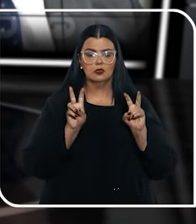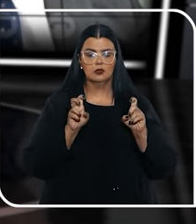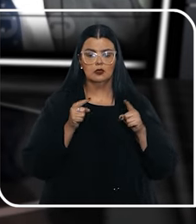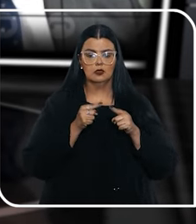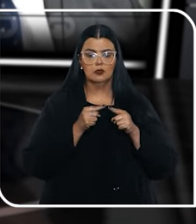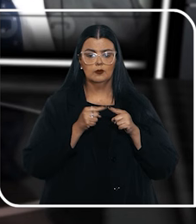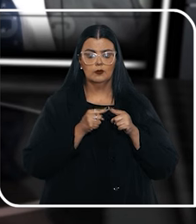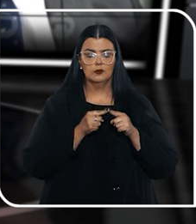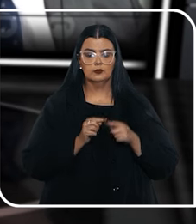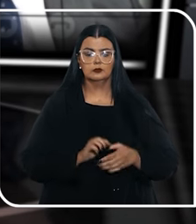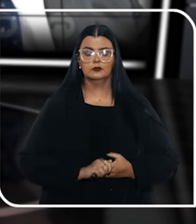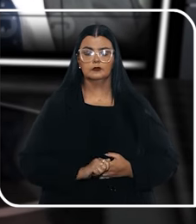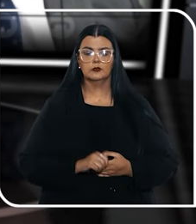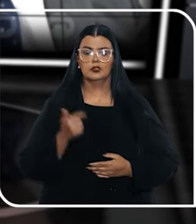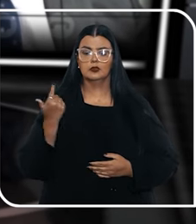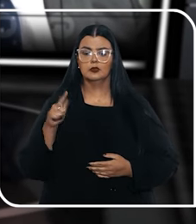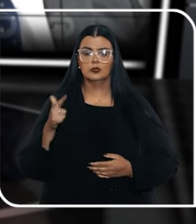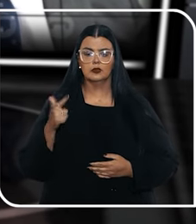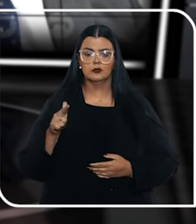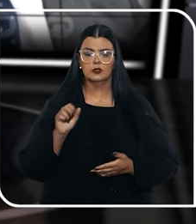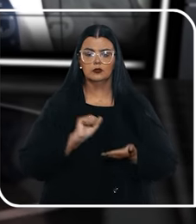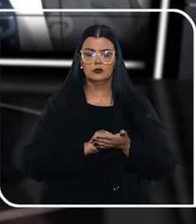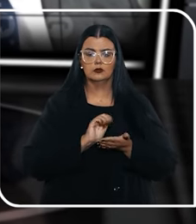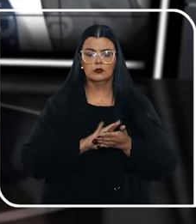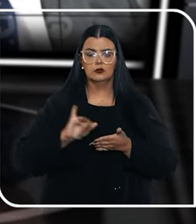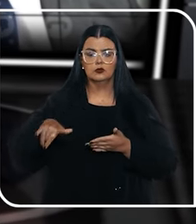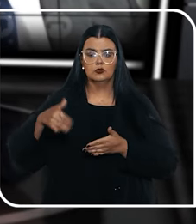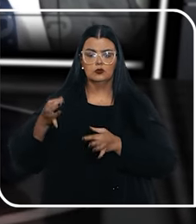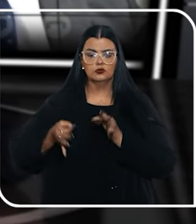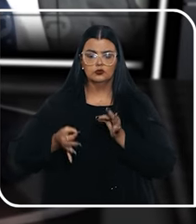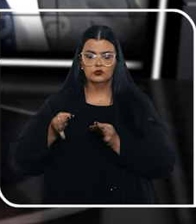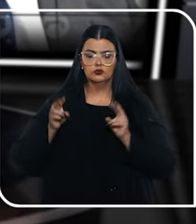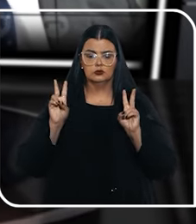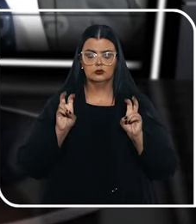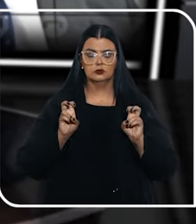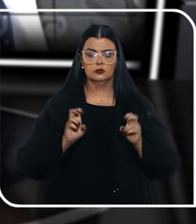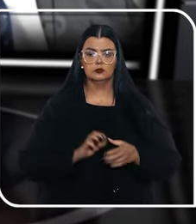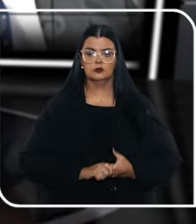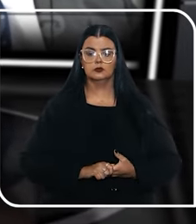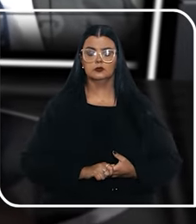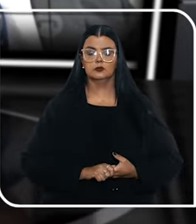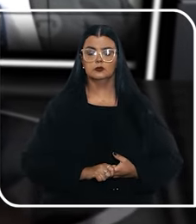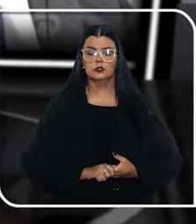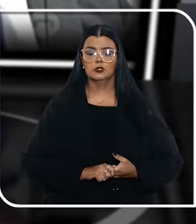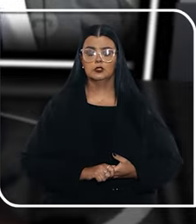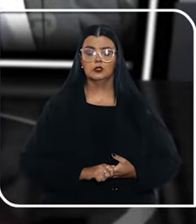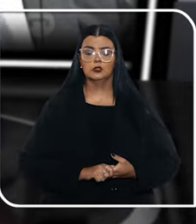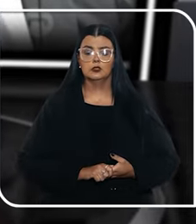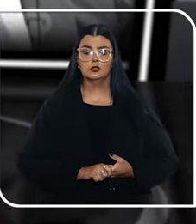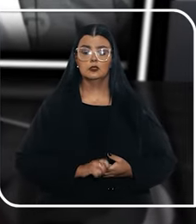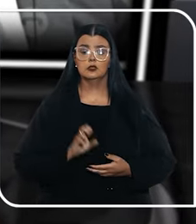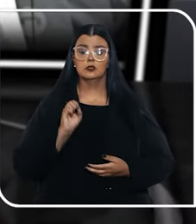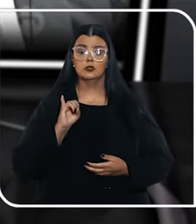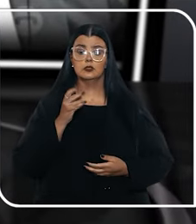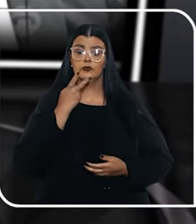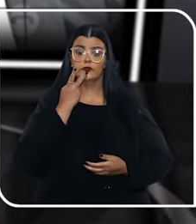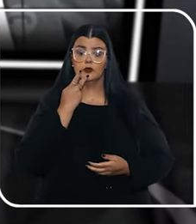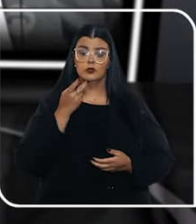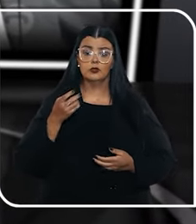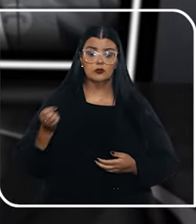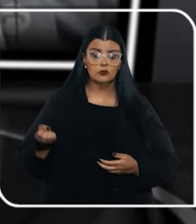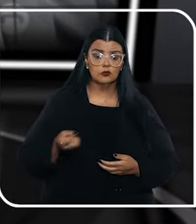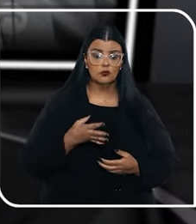legislação sobre isso, não tem precedente de jurisprudência sobre isso. Se nós fizermos, vai ser